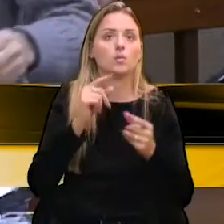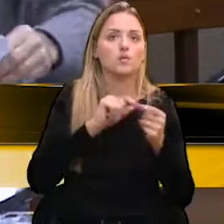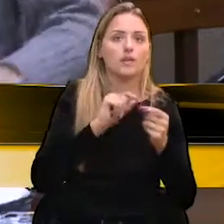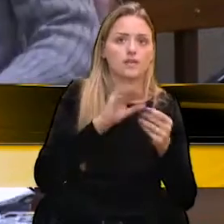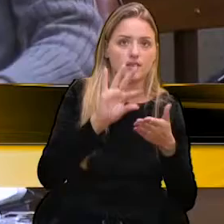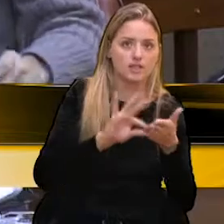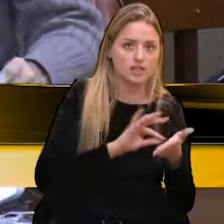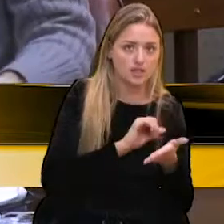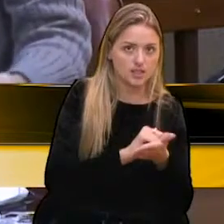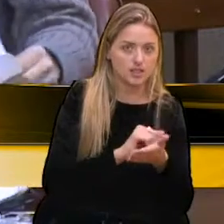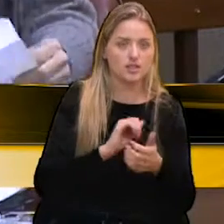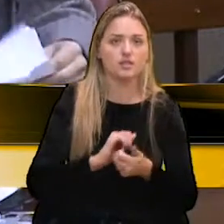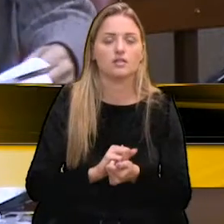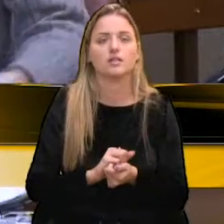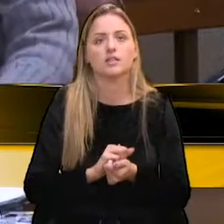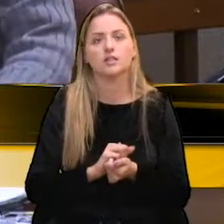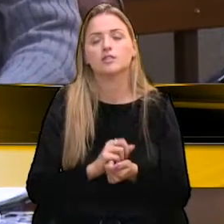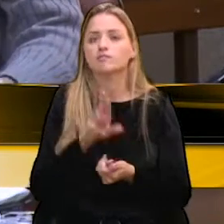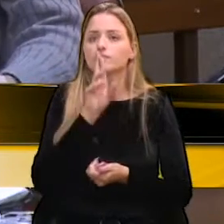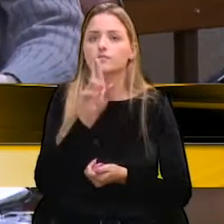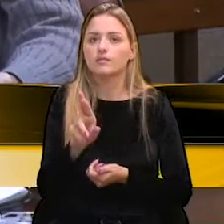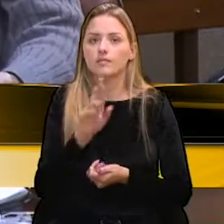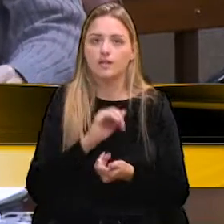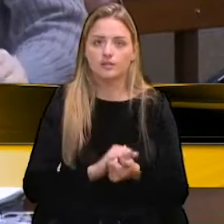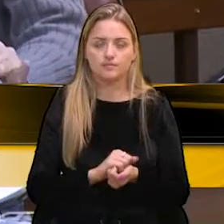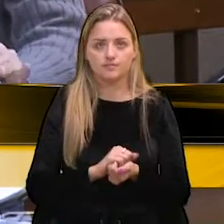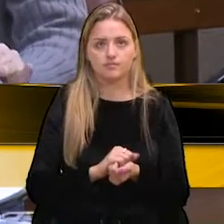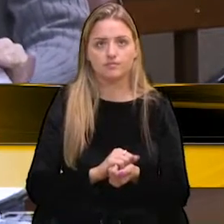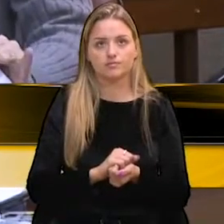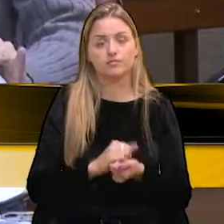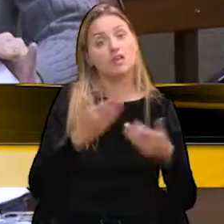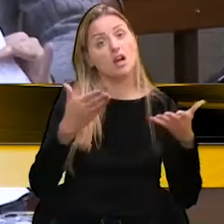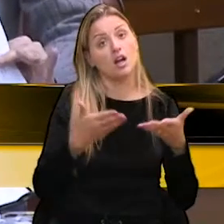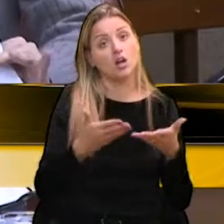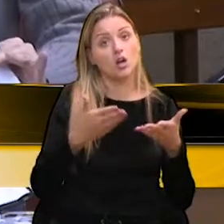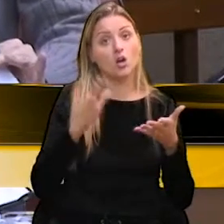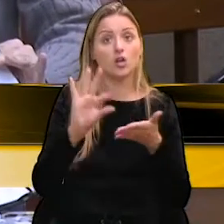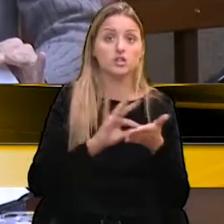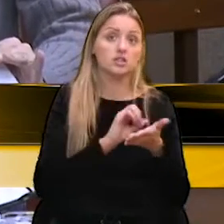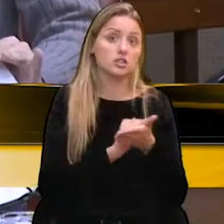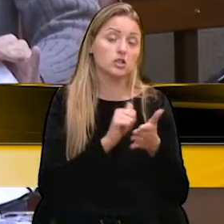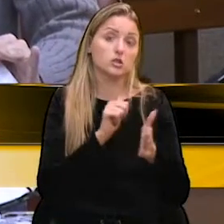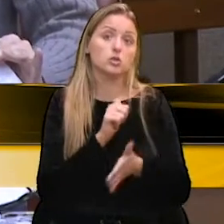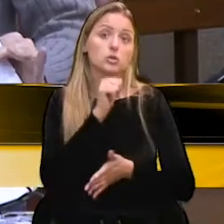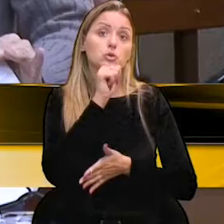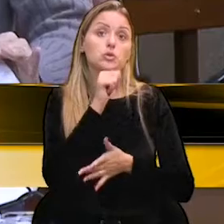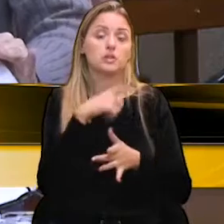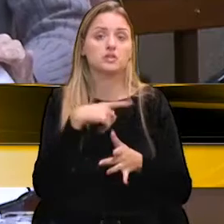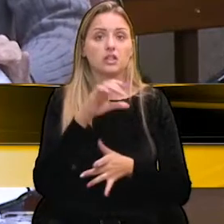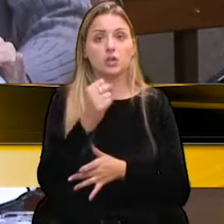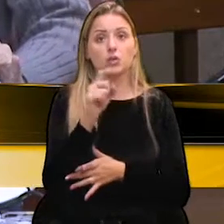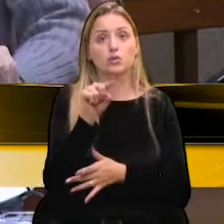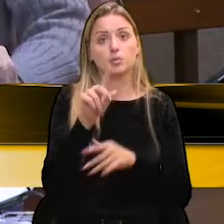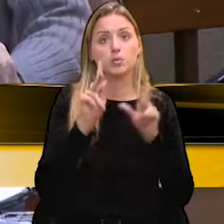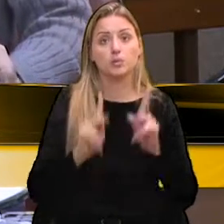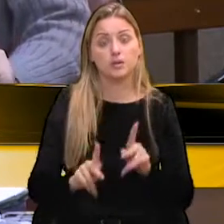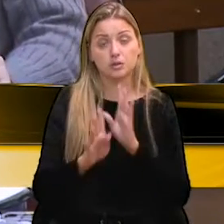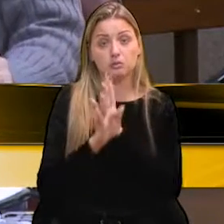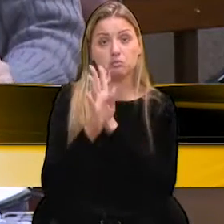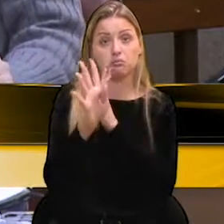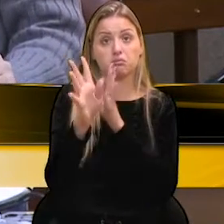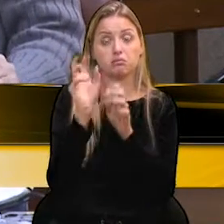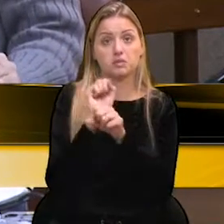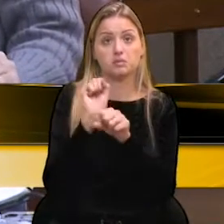os cadastros? Vamos lá. A resposta diz o seguinte: neste momento os cadastros estão suspensos. Existem em torno de 8 mil pessoas na fila,